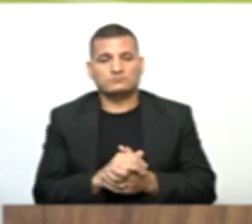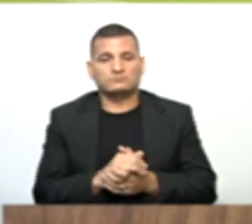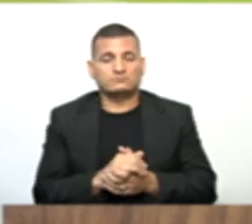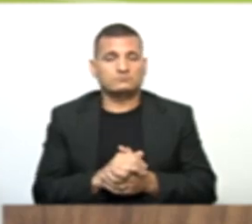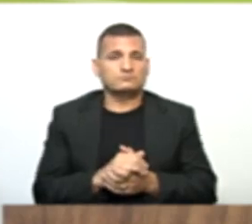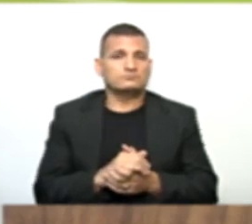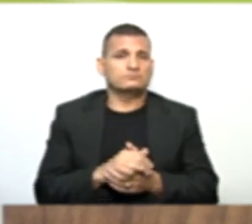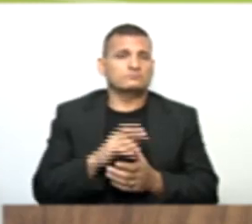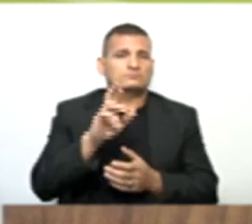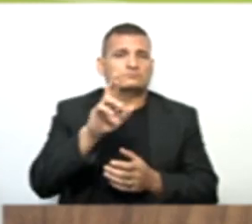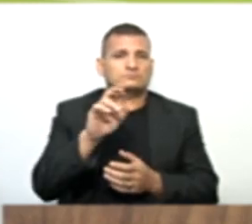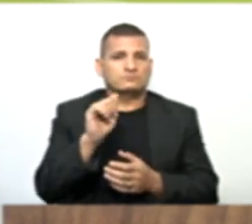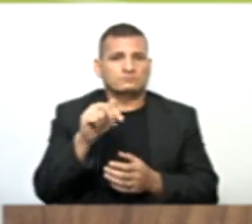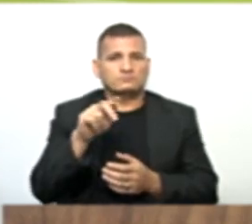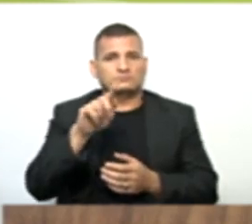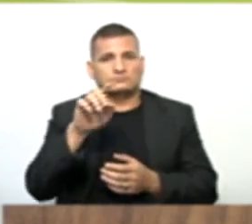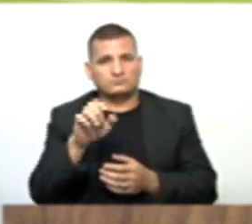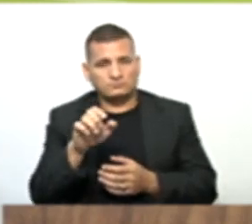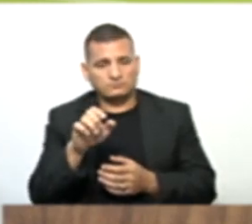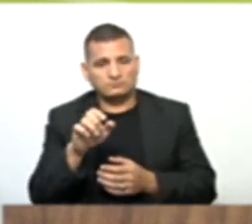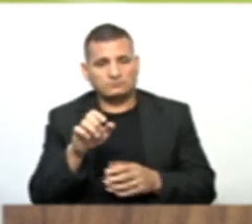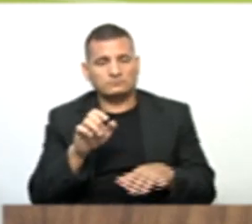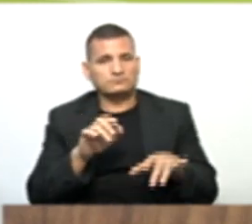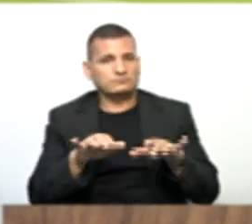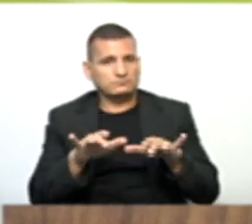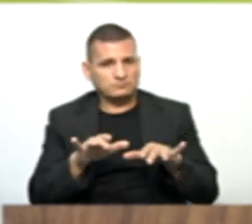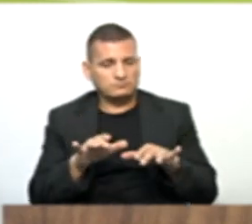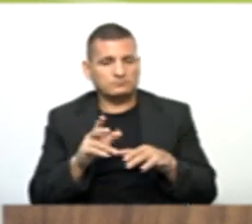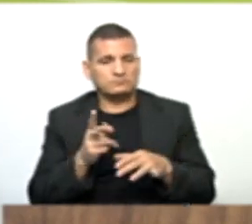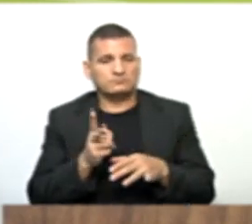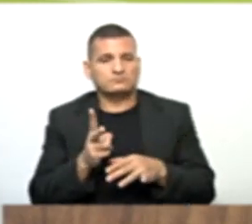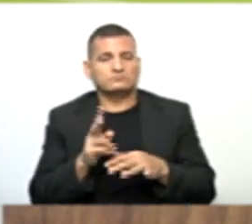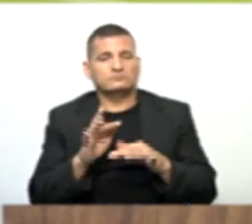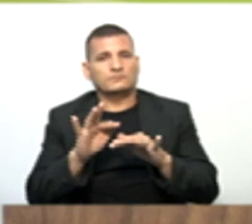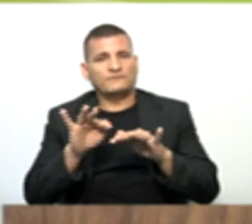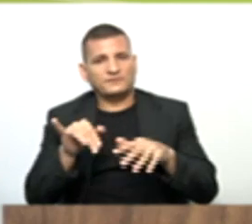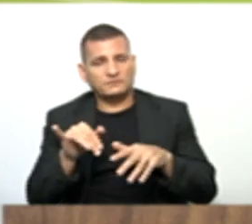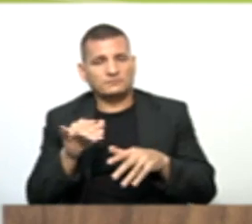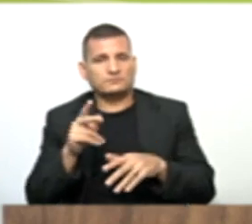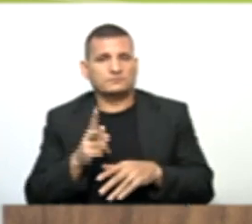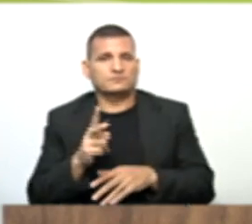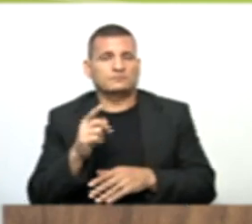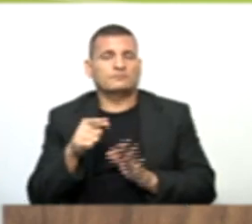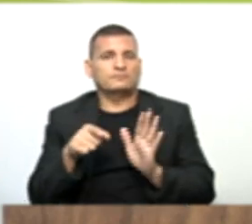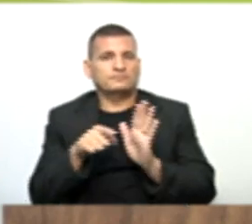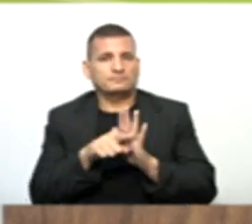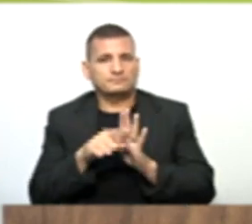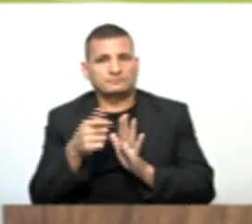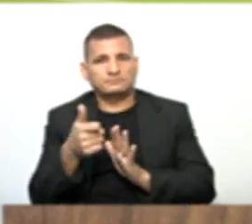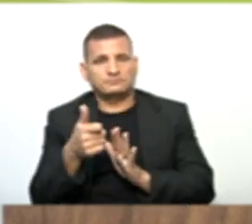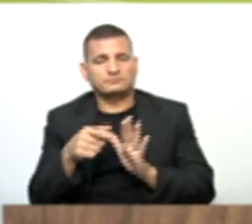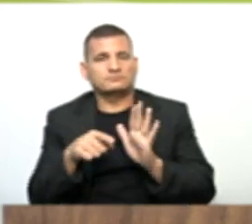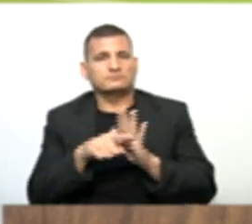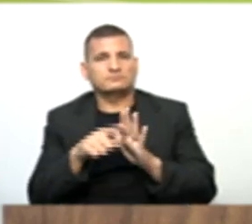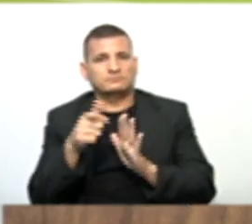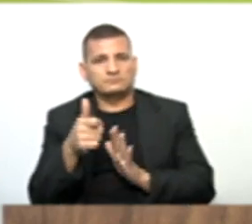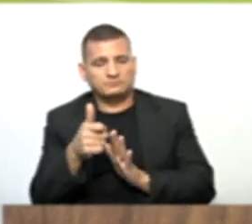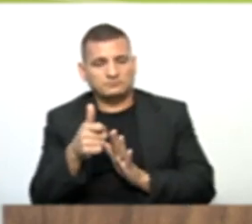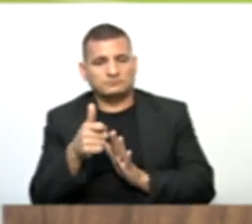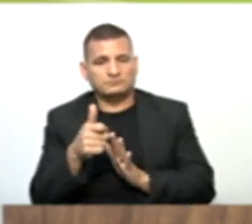comando range, sempre o fim vai ser menos 1, fim menos 1. Como a professora